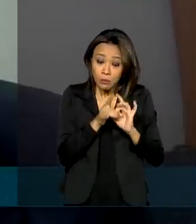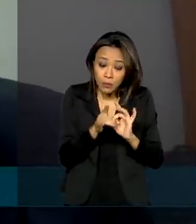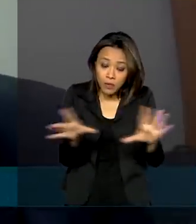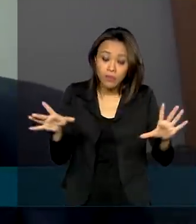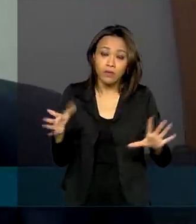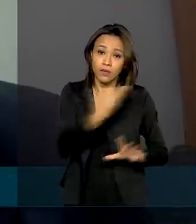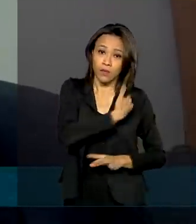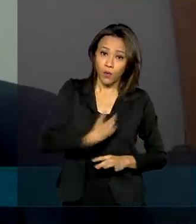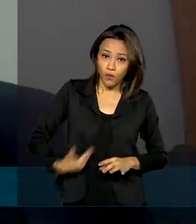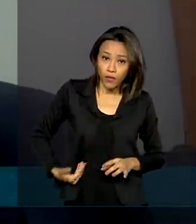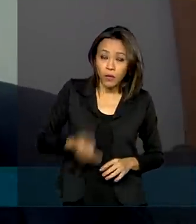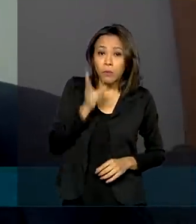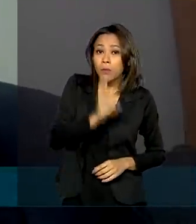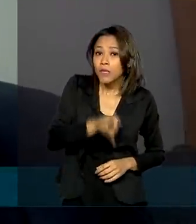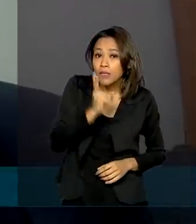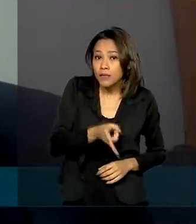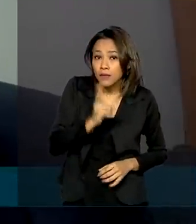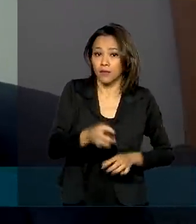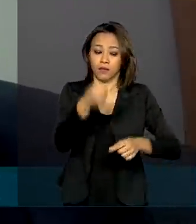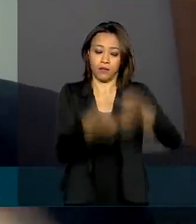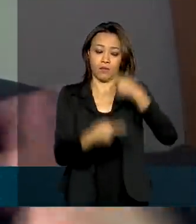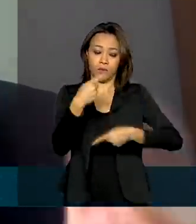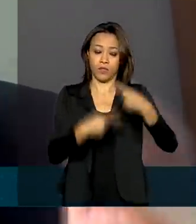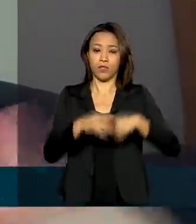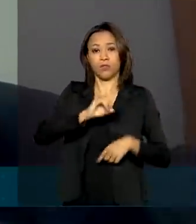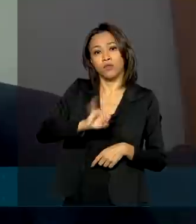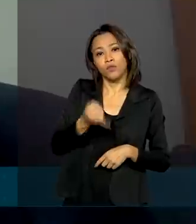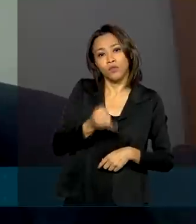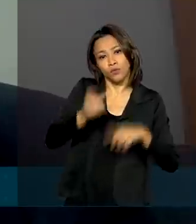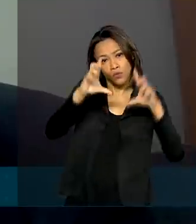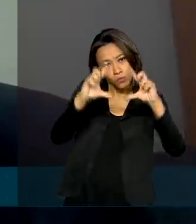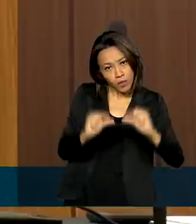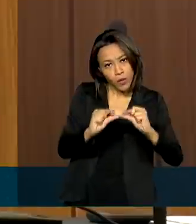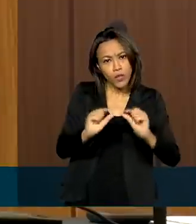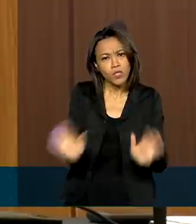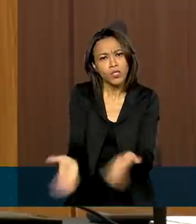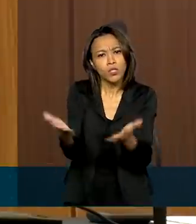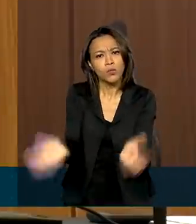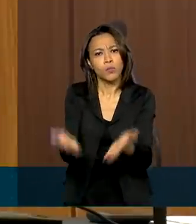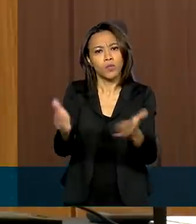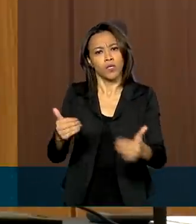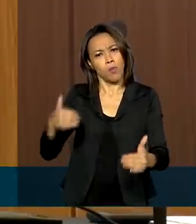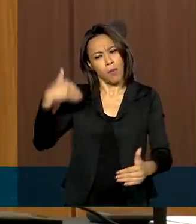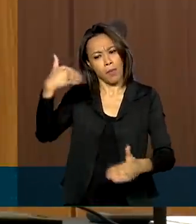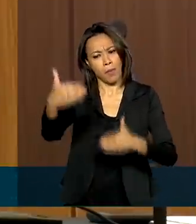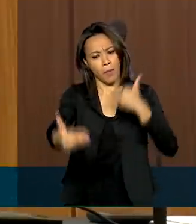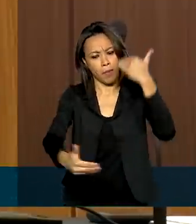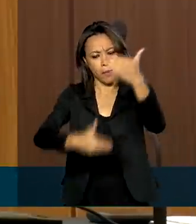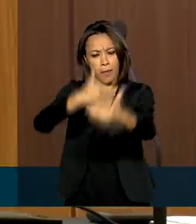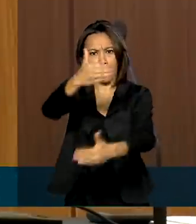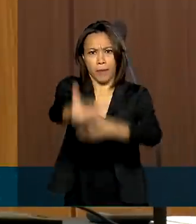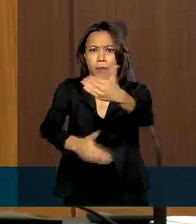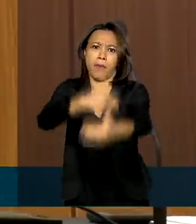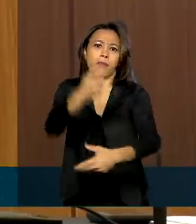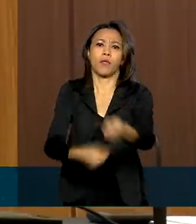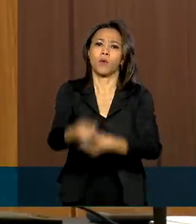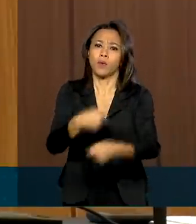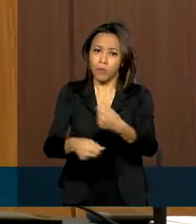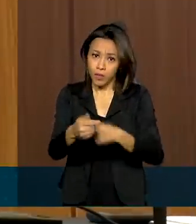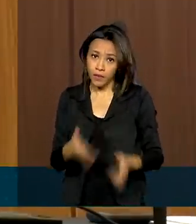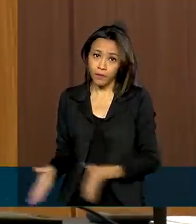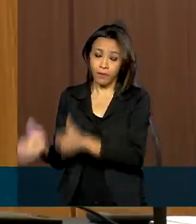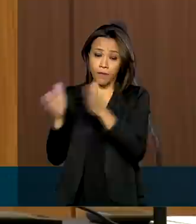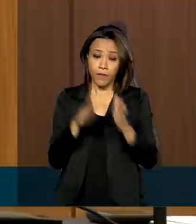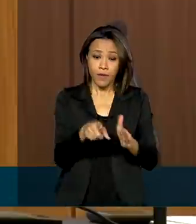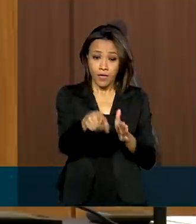uma política de juros baixa, estimulando o crescimento da economia. A mensagem geral é que nós estamos tranquilos e